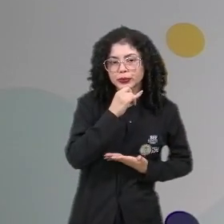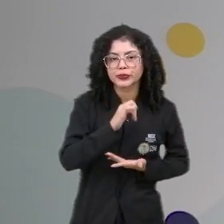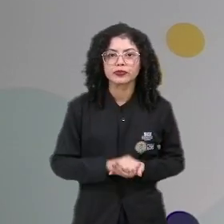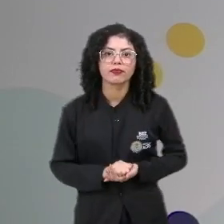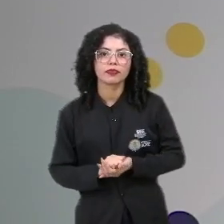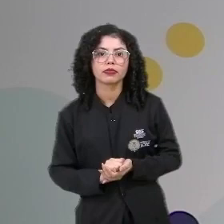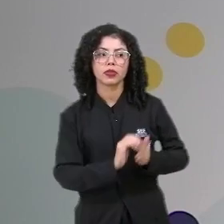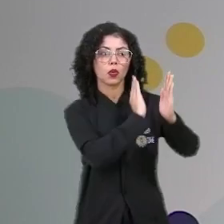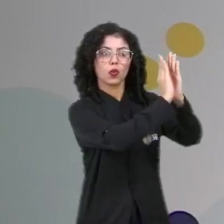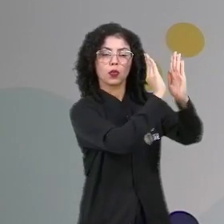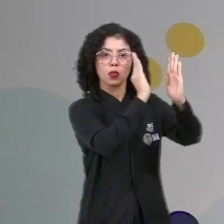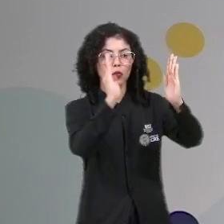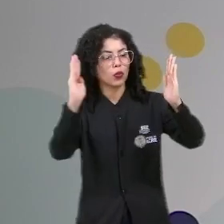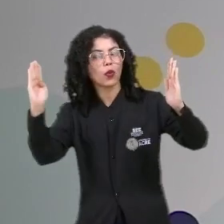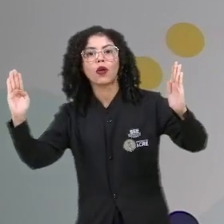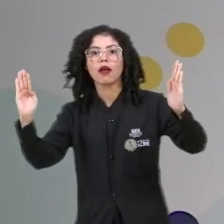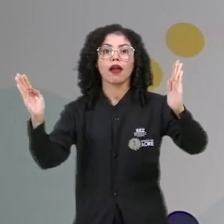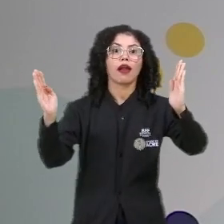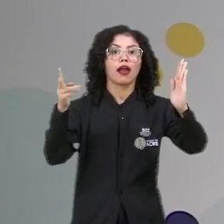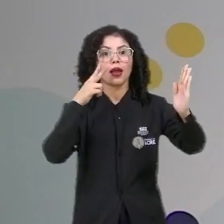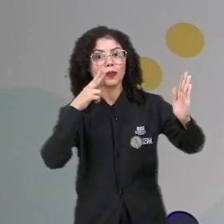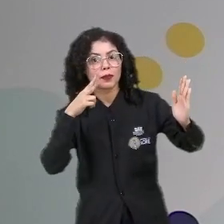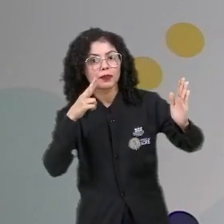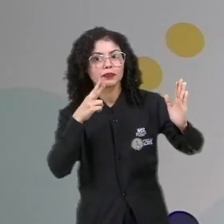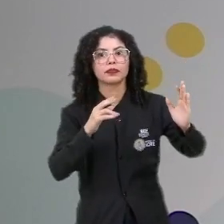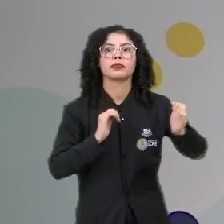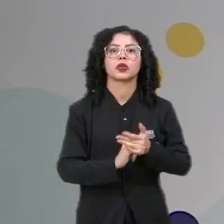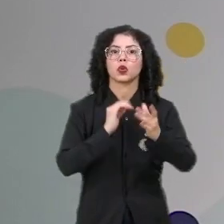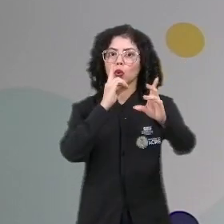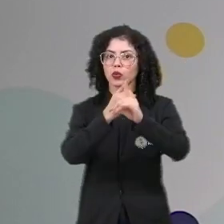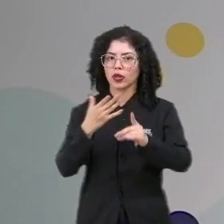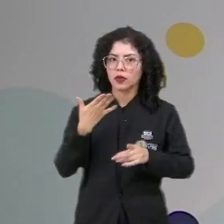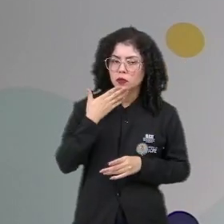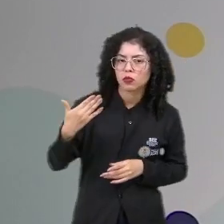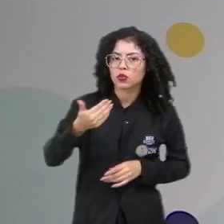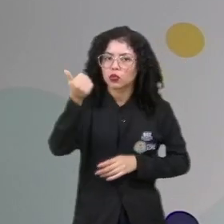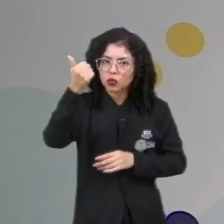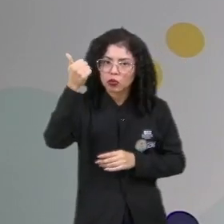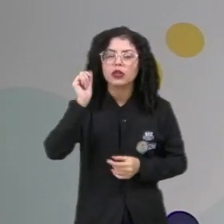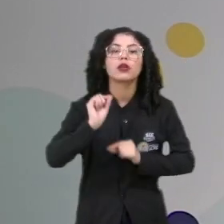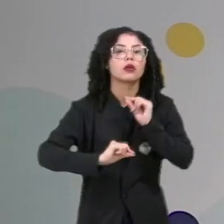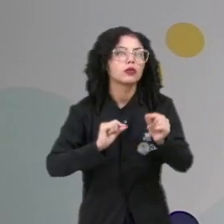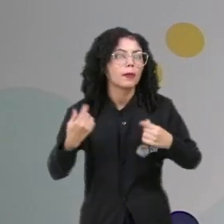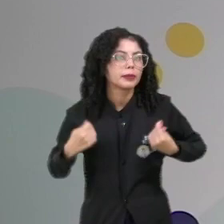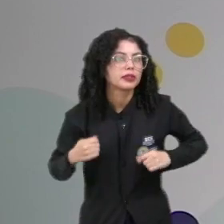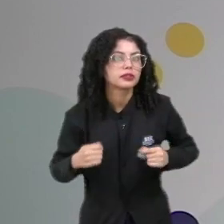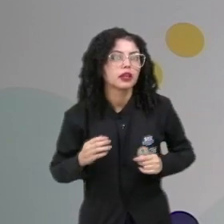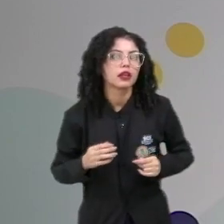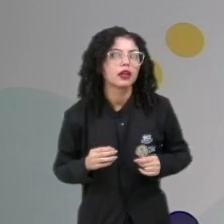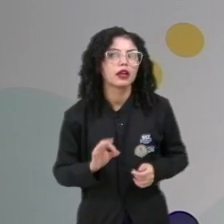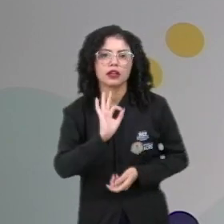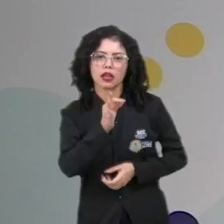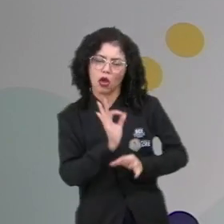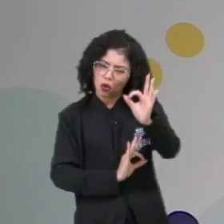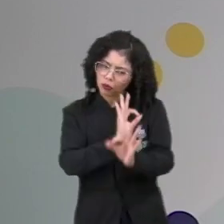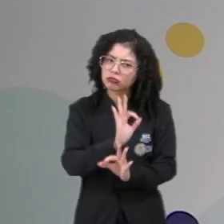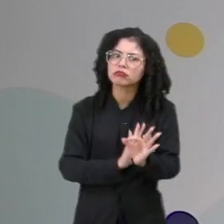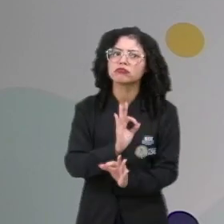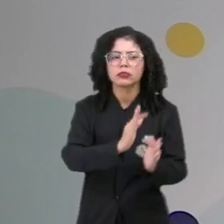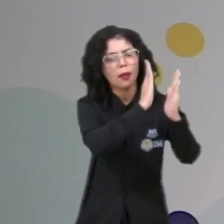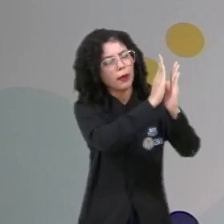uma biblioteca, para que os livros eles sejam encontrados com mais facilidades, precisa de uma certa